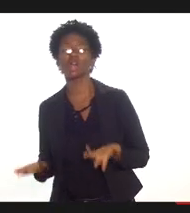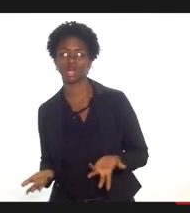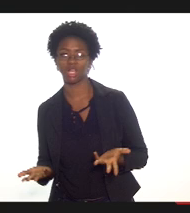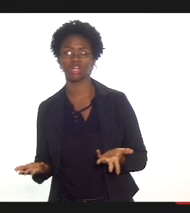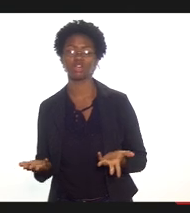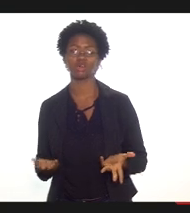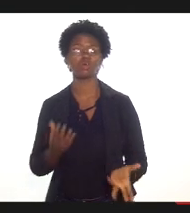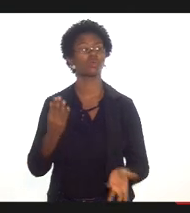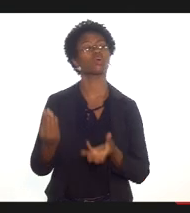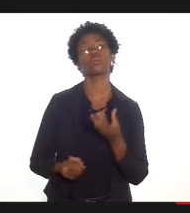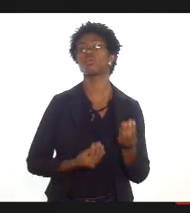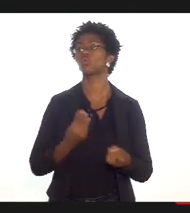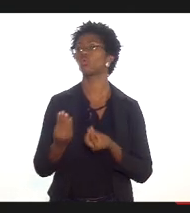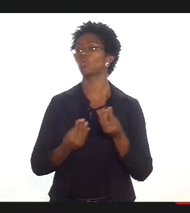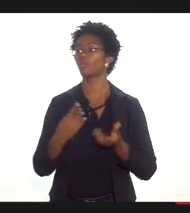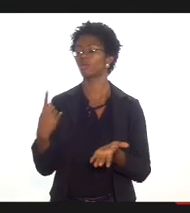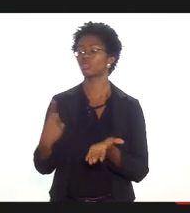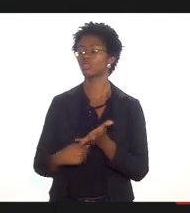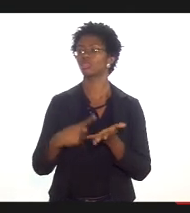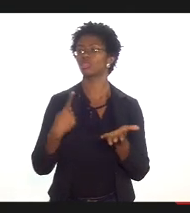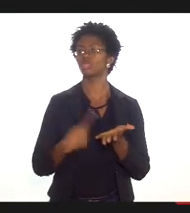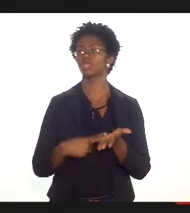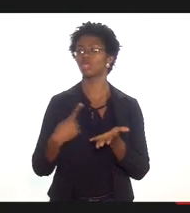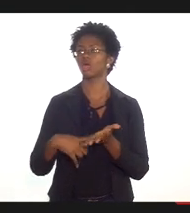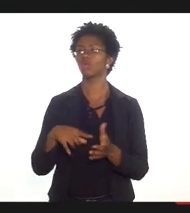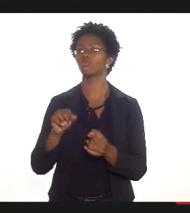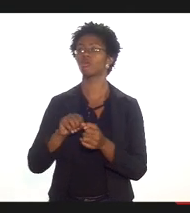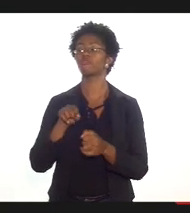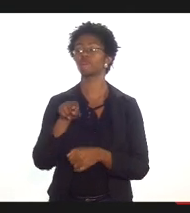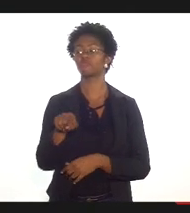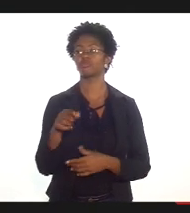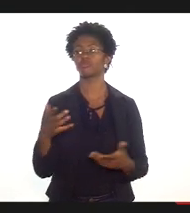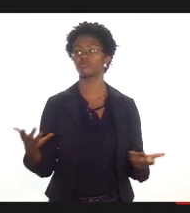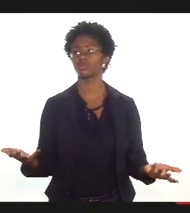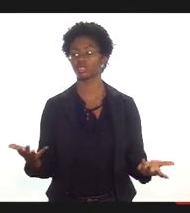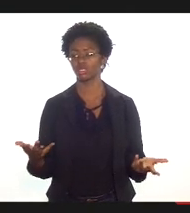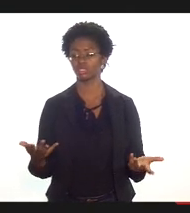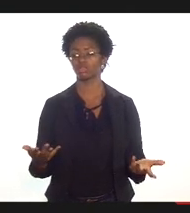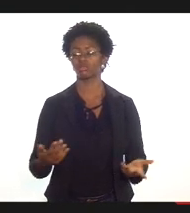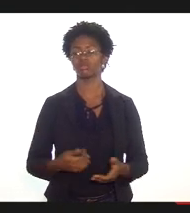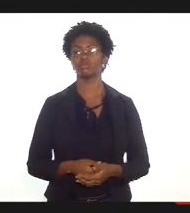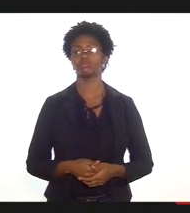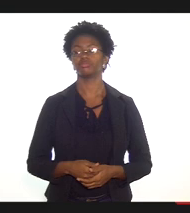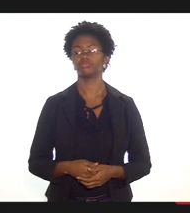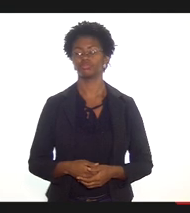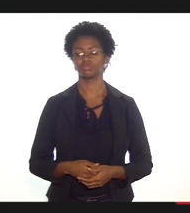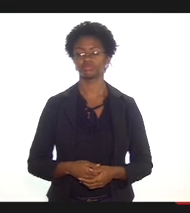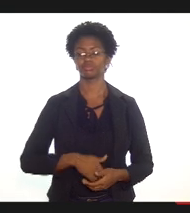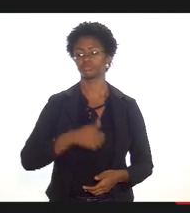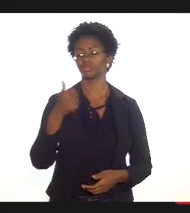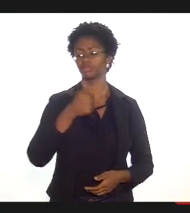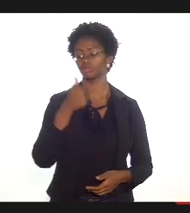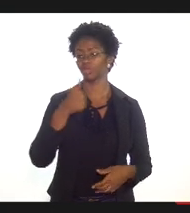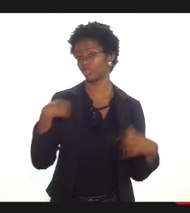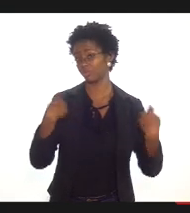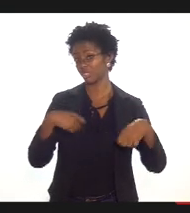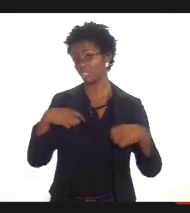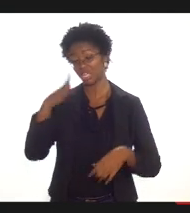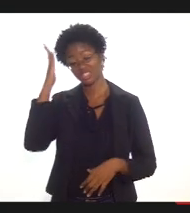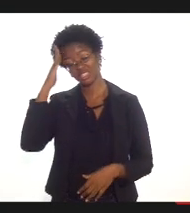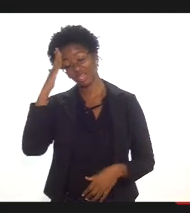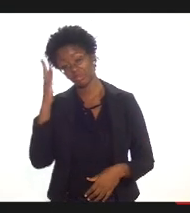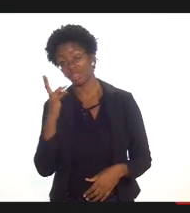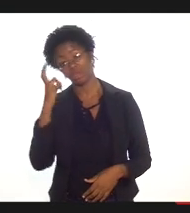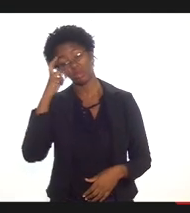que esse acordo está sendo feito? Né? Precisa-se, primeiro, ter conhecimento,